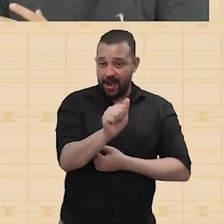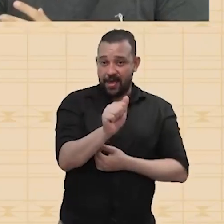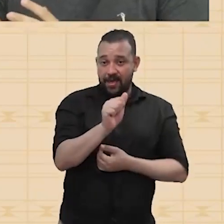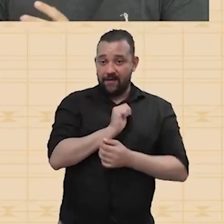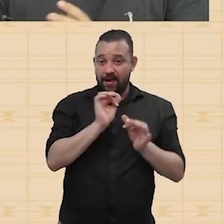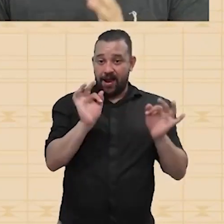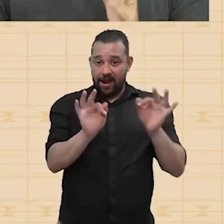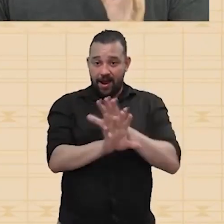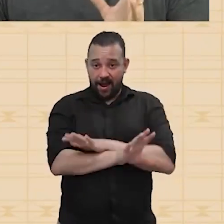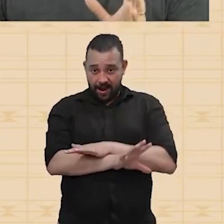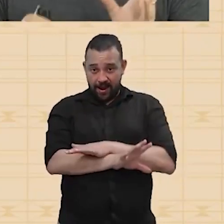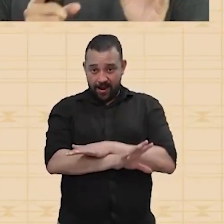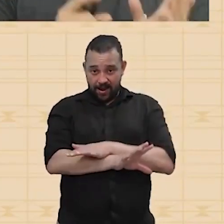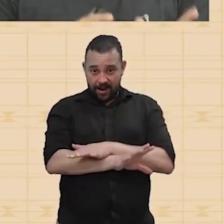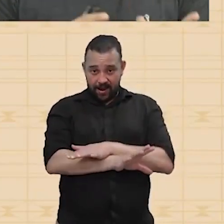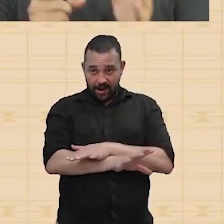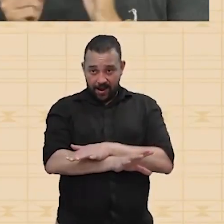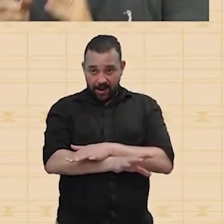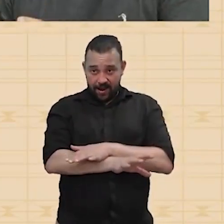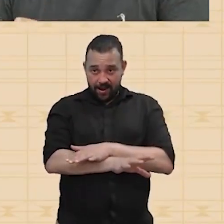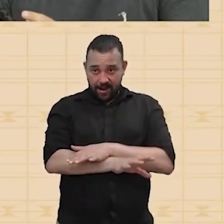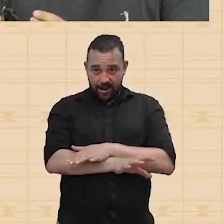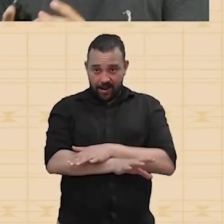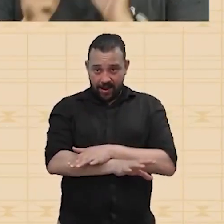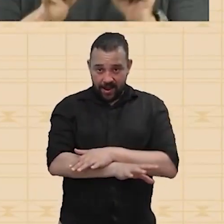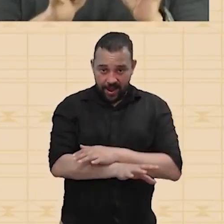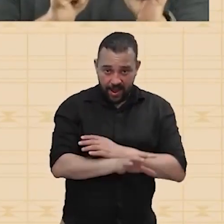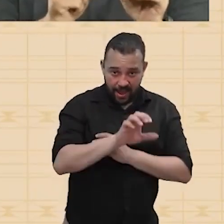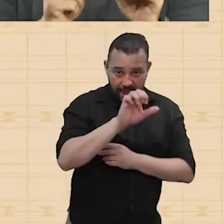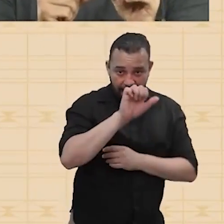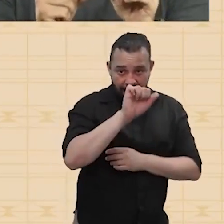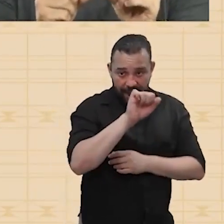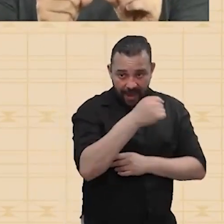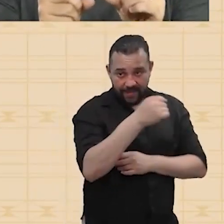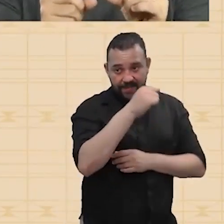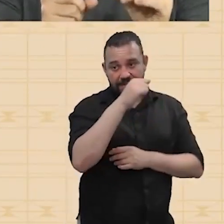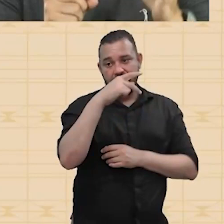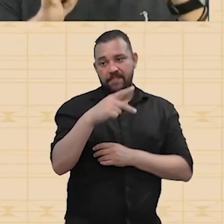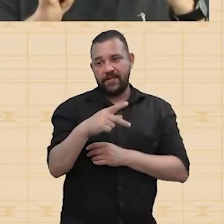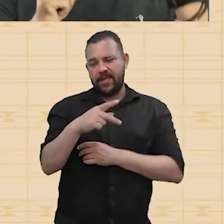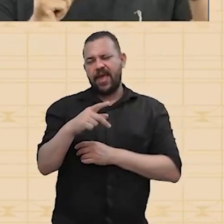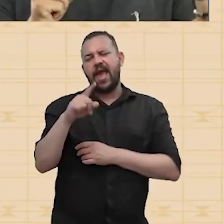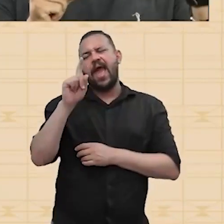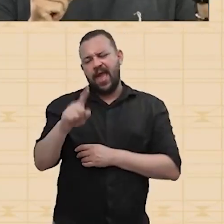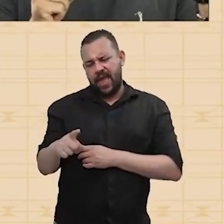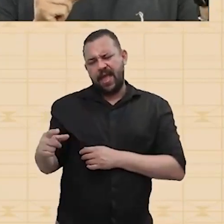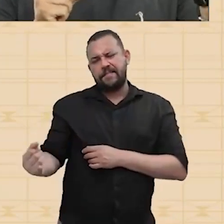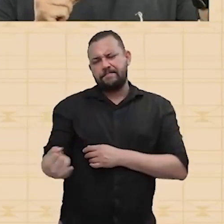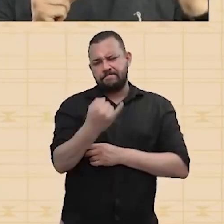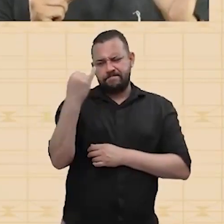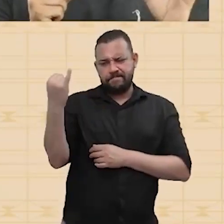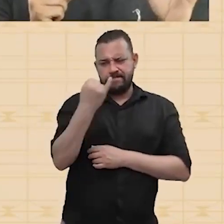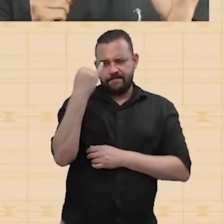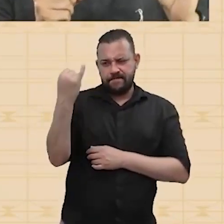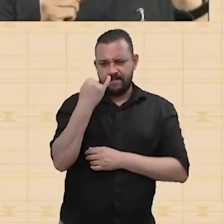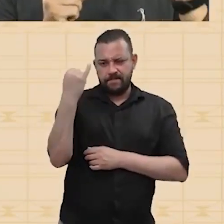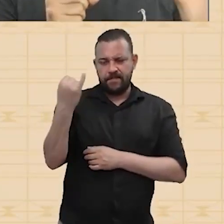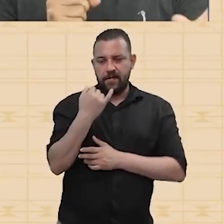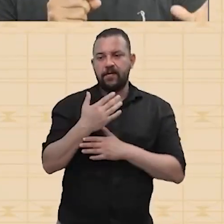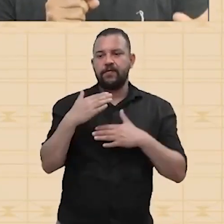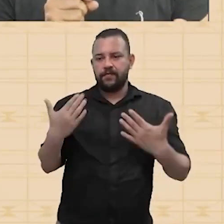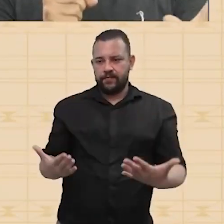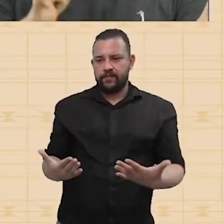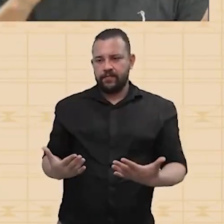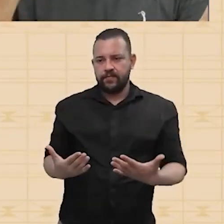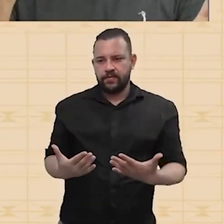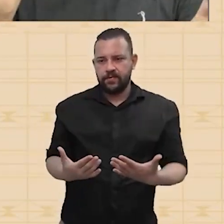distribuição eletrônica nos orbitais S e P. Isso é muito importante, tá? Vamos aumentar um pouquinho o nível agora.